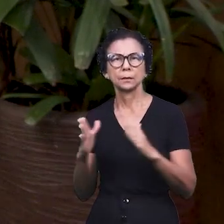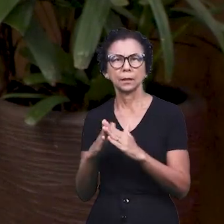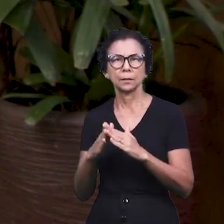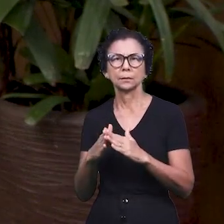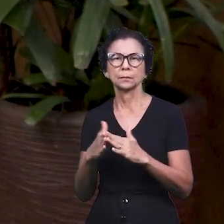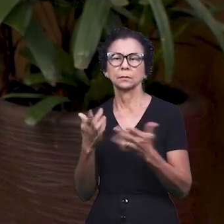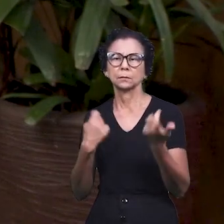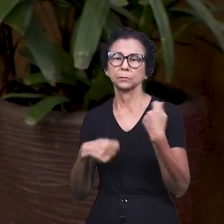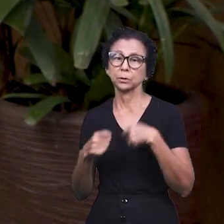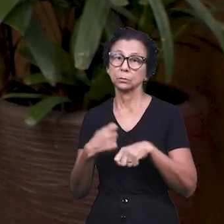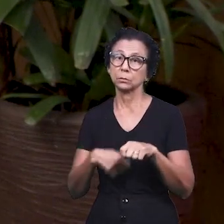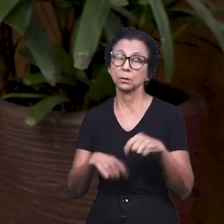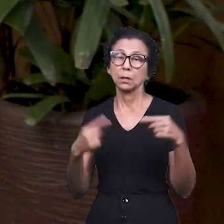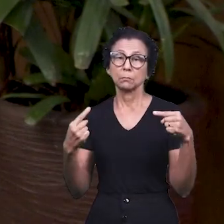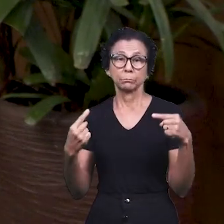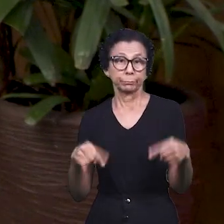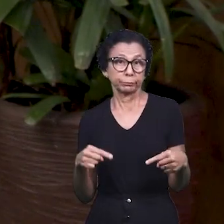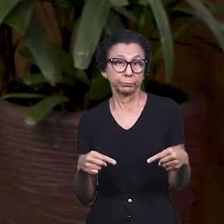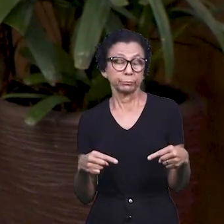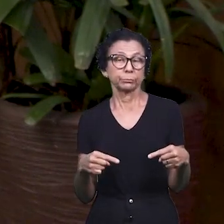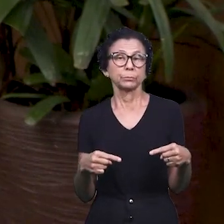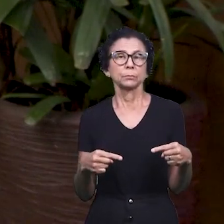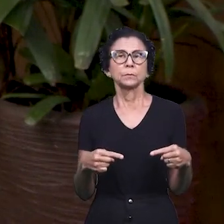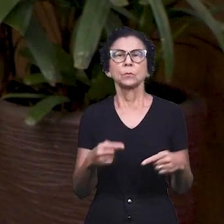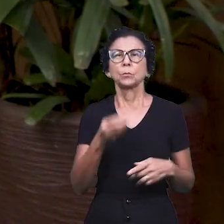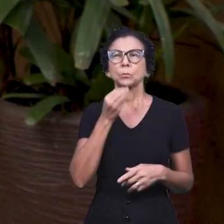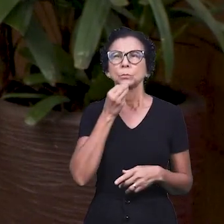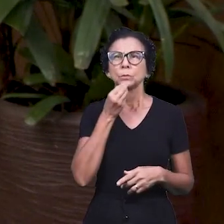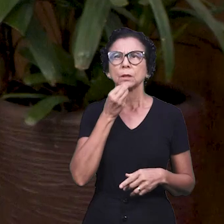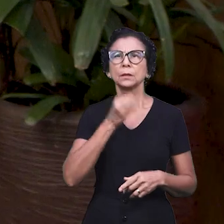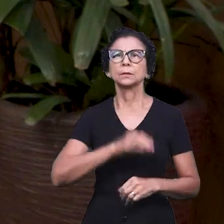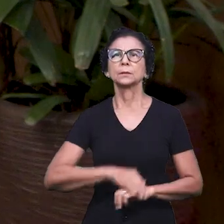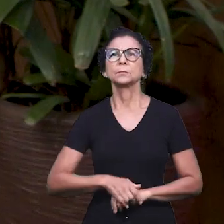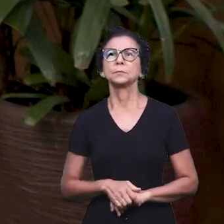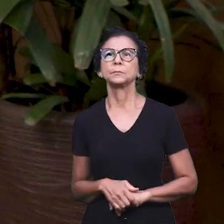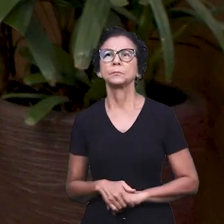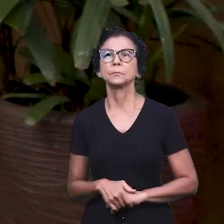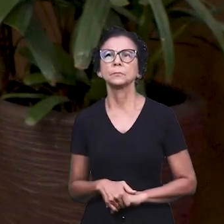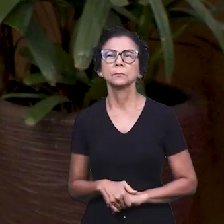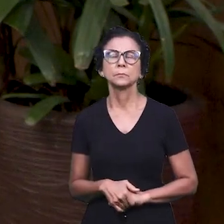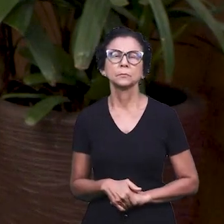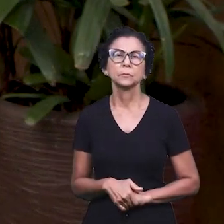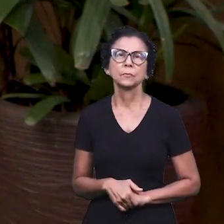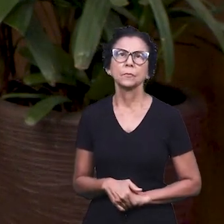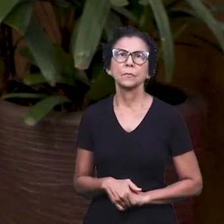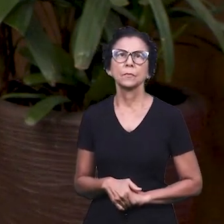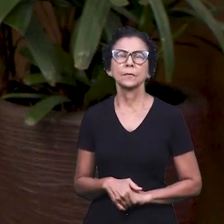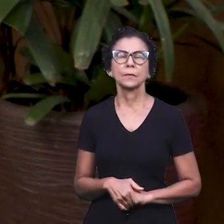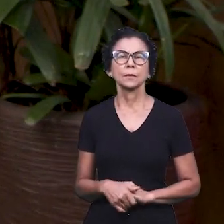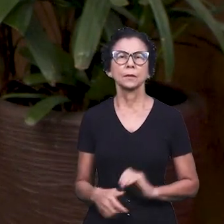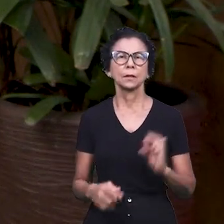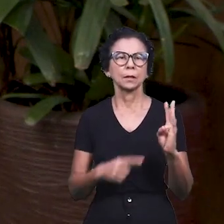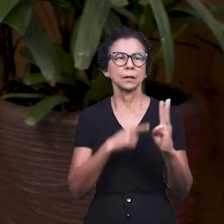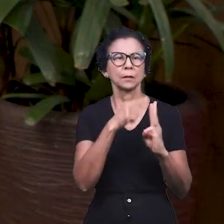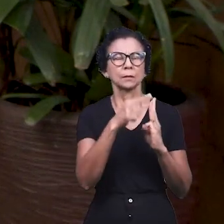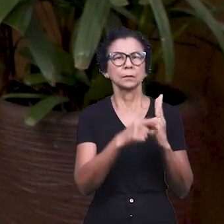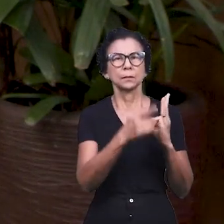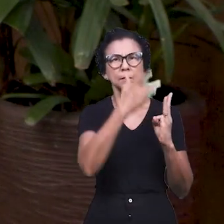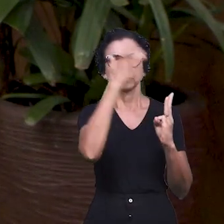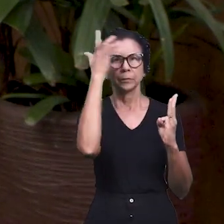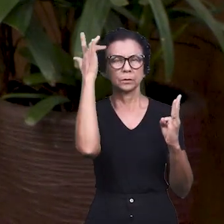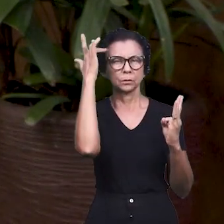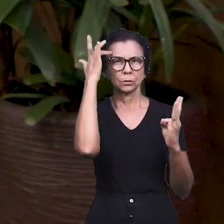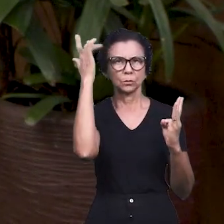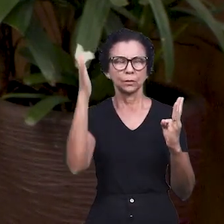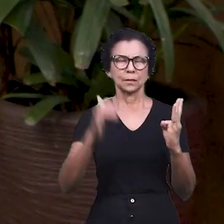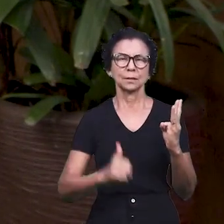negócio em casa. Há desafios e há também muitas oportunidades. E nós estamos aqui hoje com 3